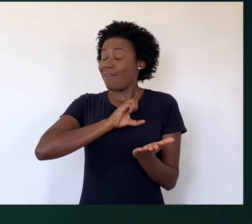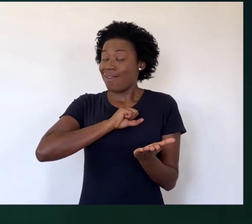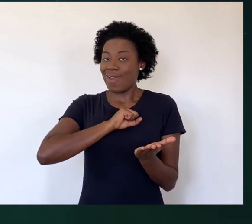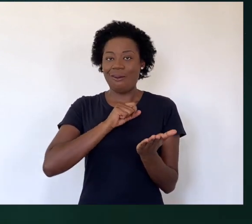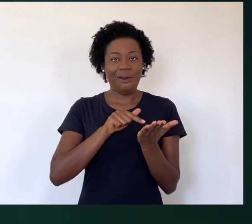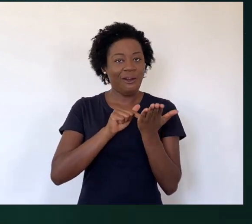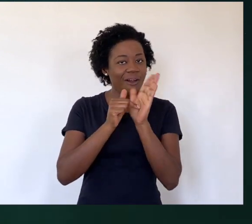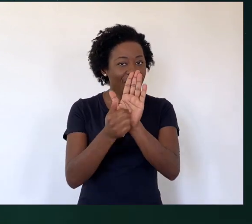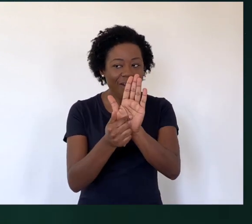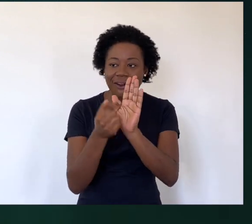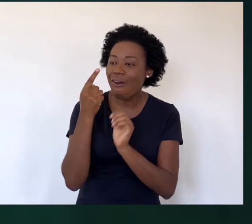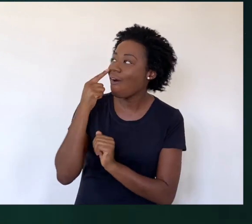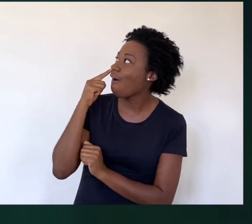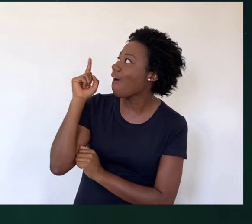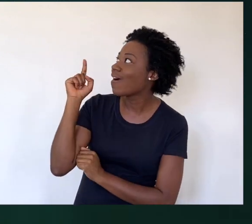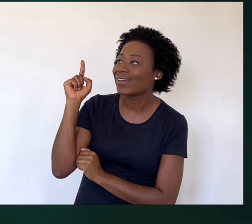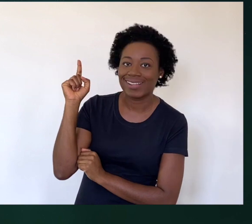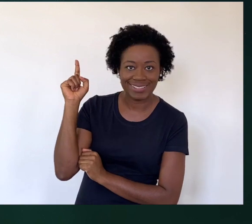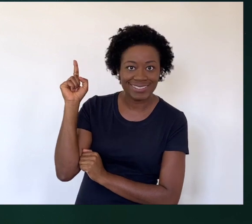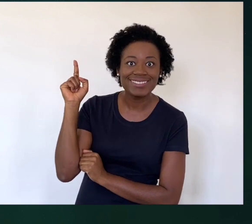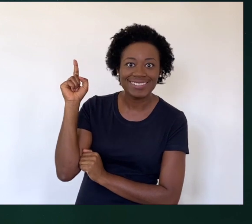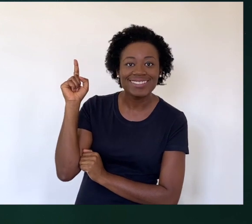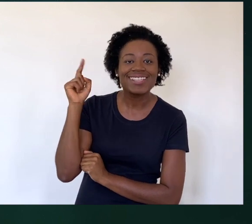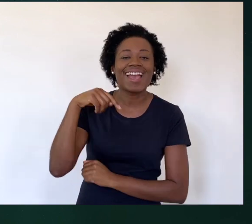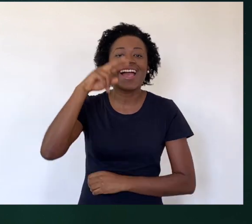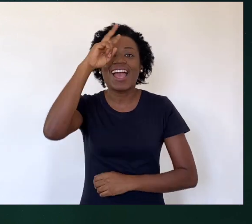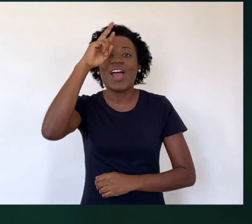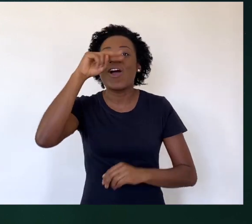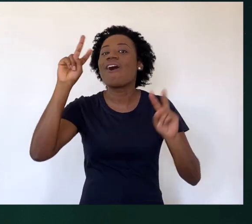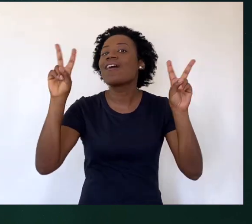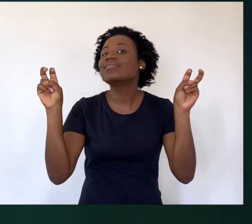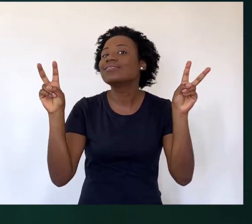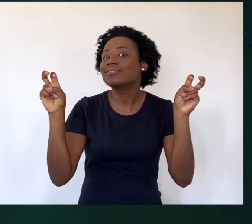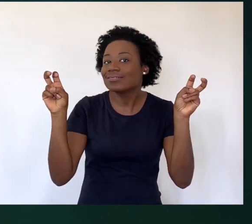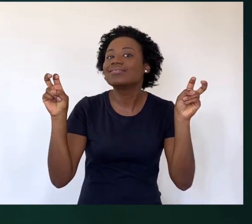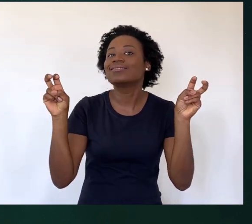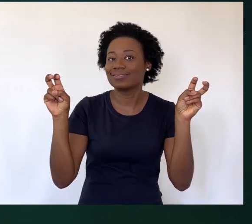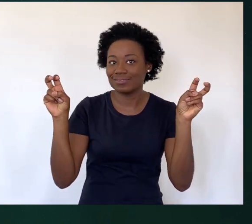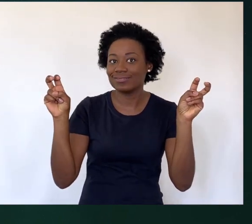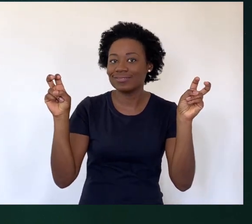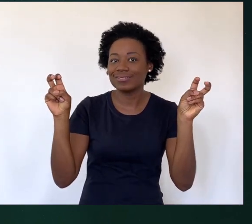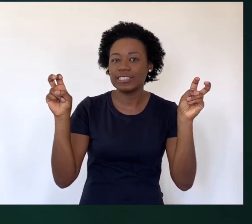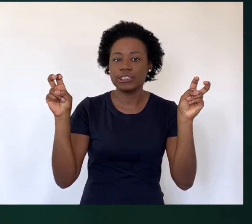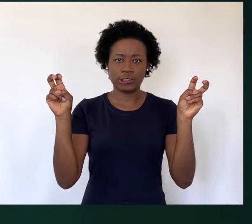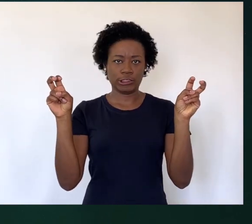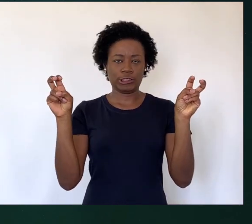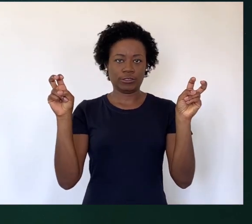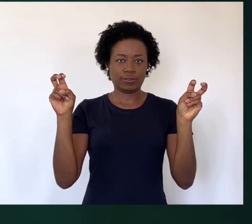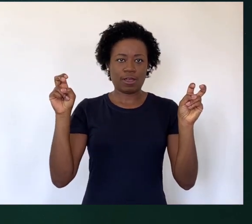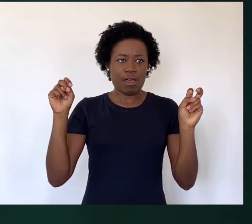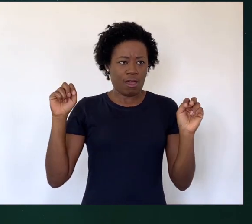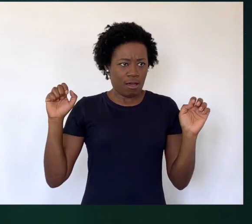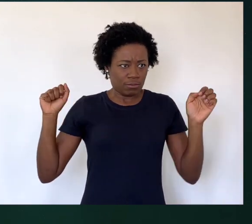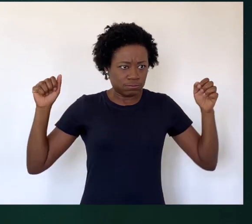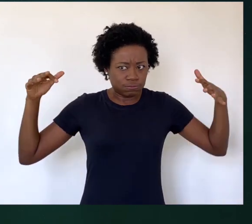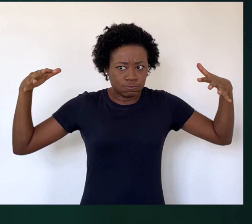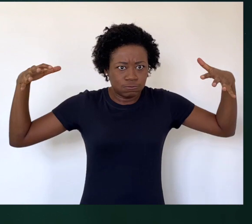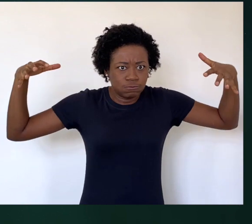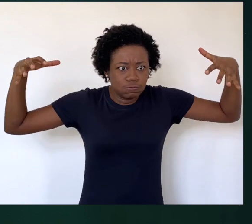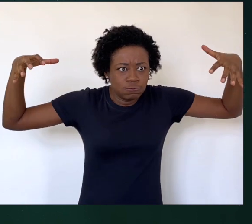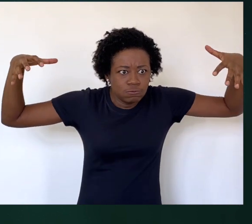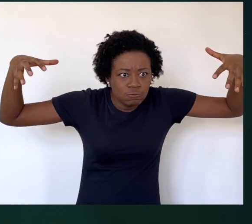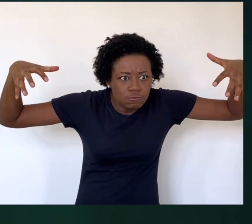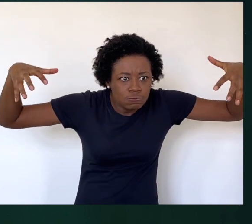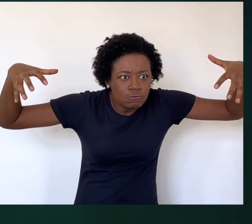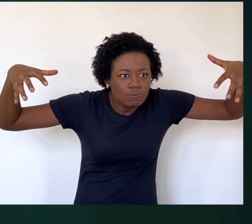que é esse aqui, ó. A história se chama O Vai Embora,